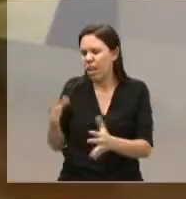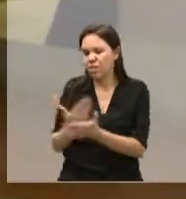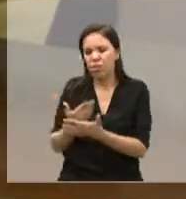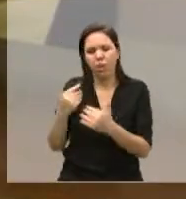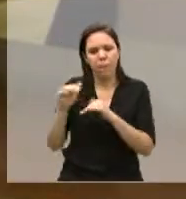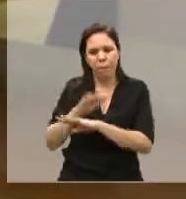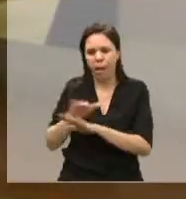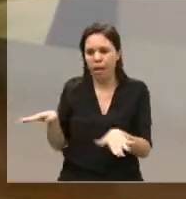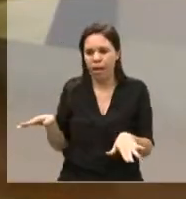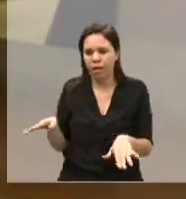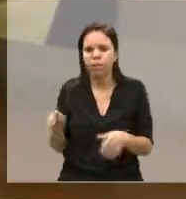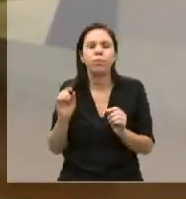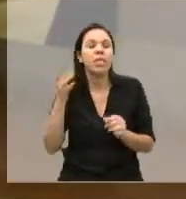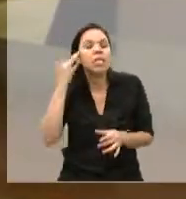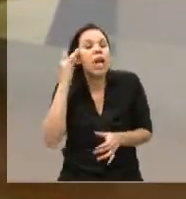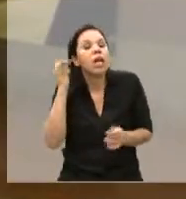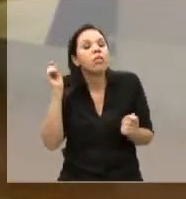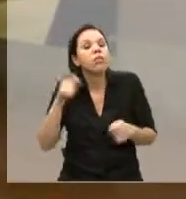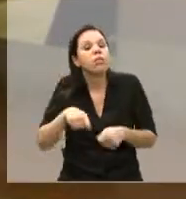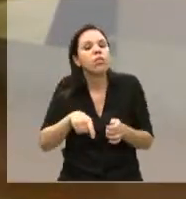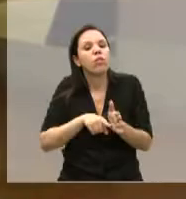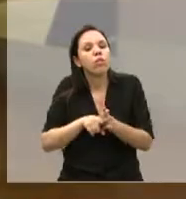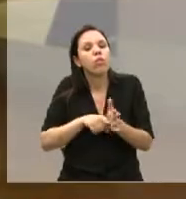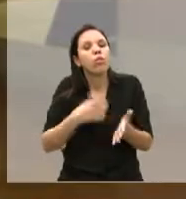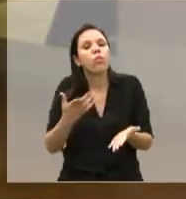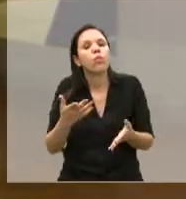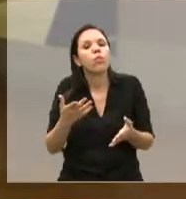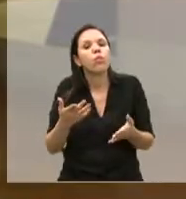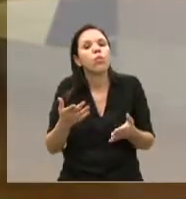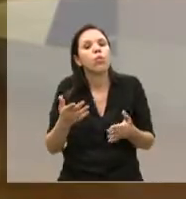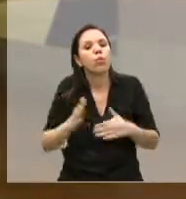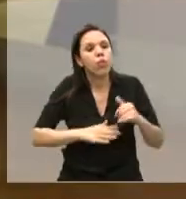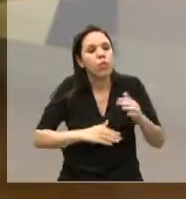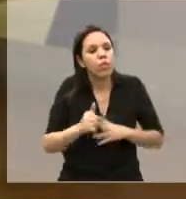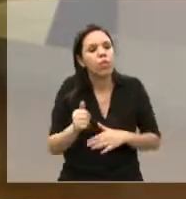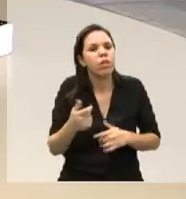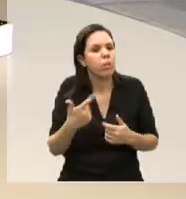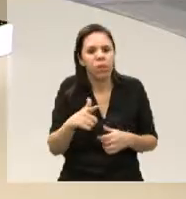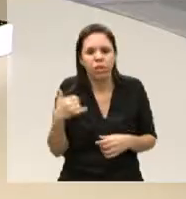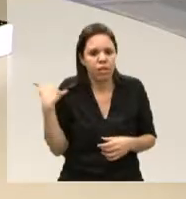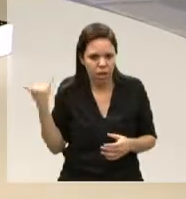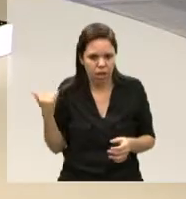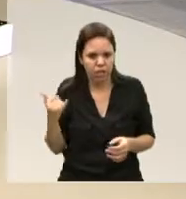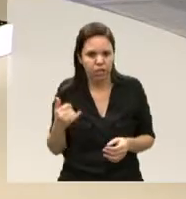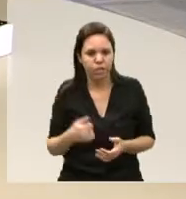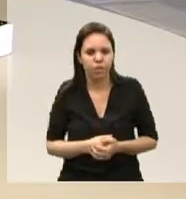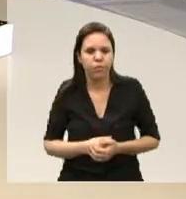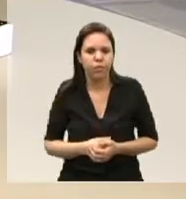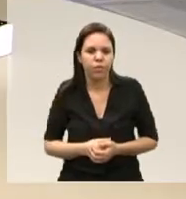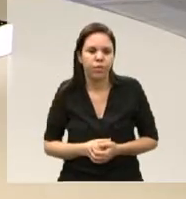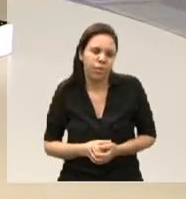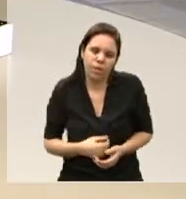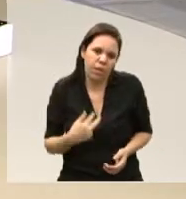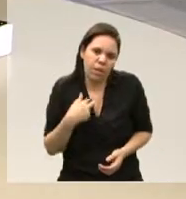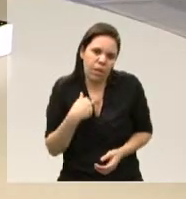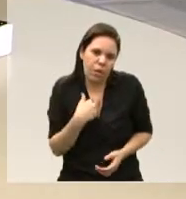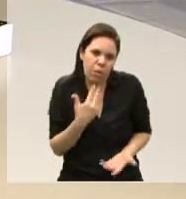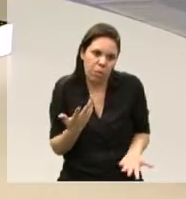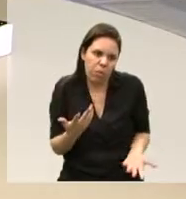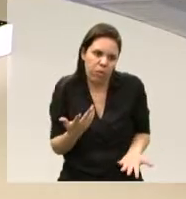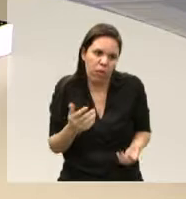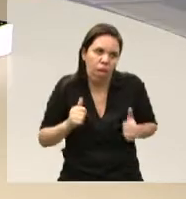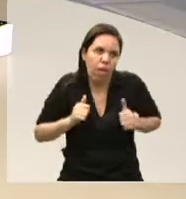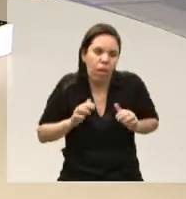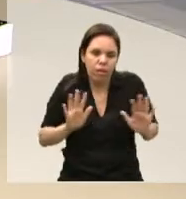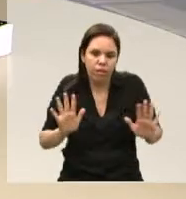mais. Buscar essa profissionalização também não tem idade, né? De jeito nenhum, e não tem nem mais desculpa. Porque